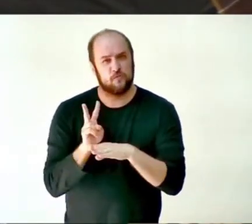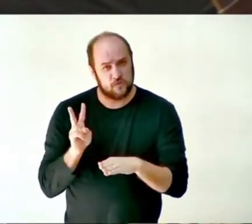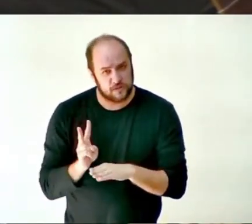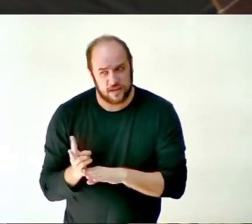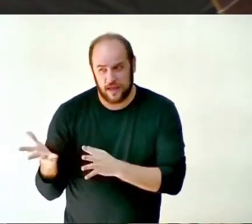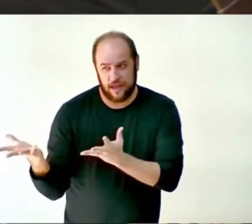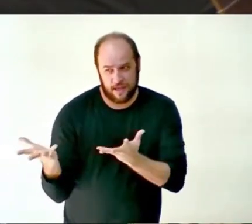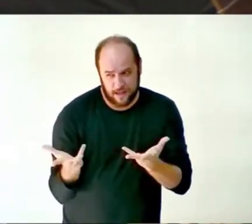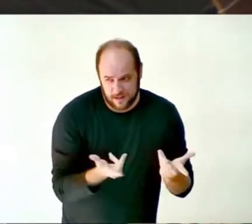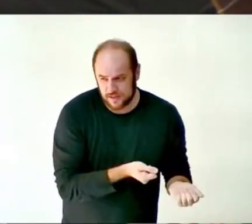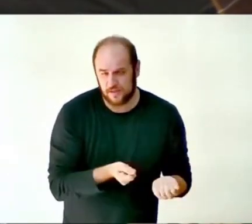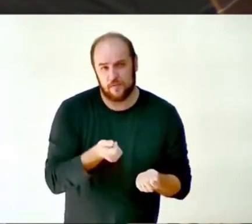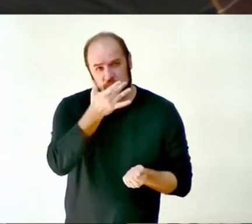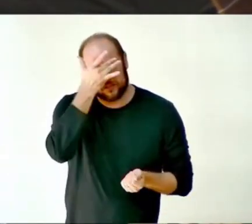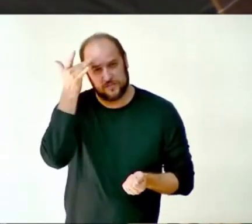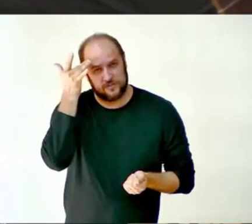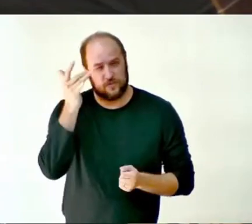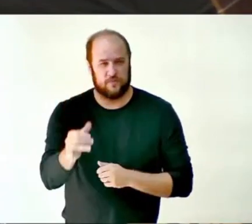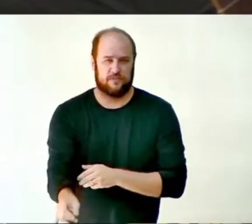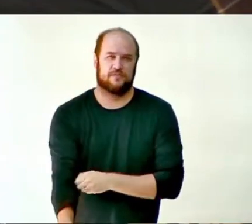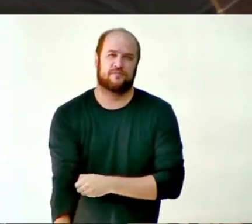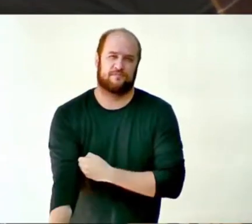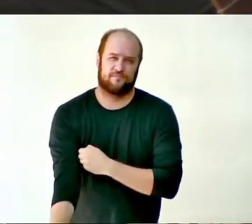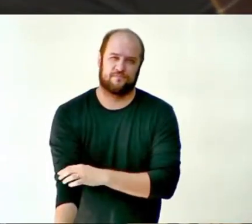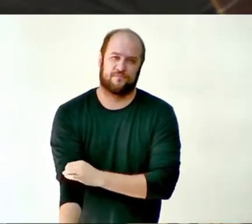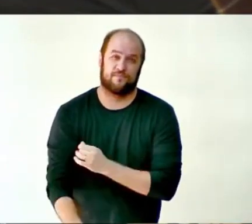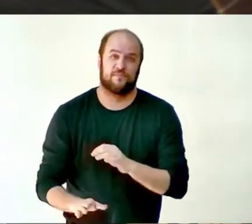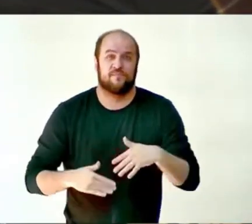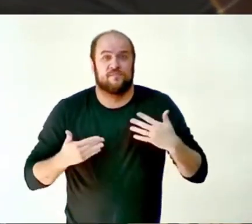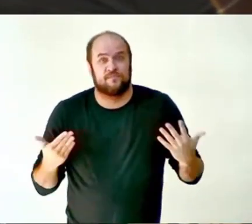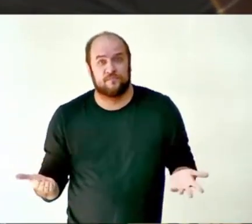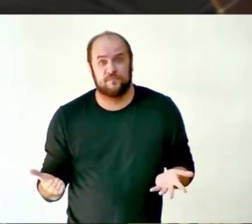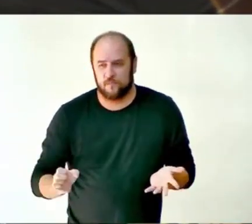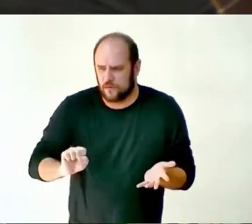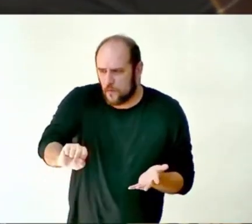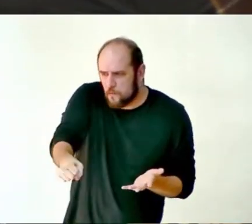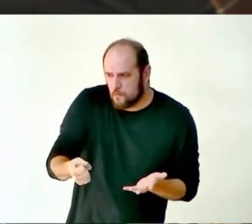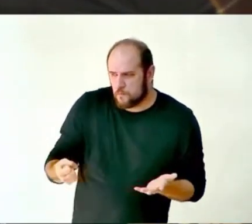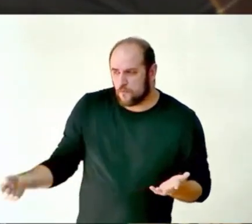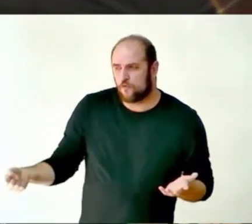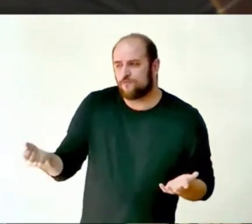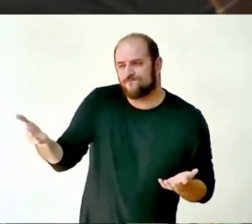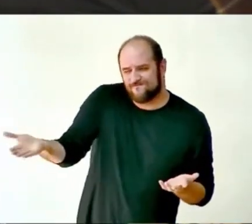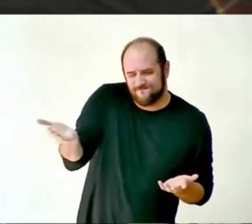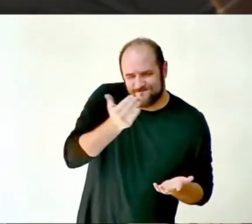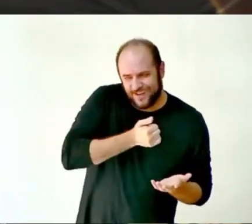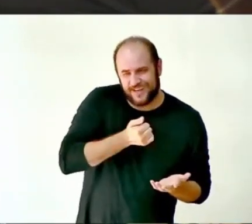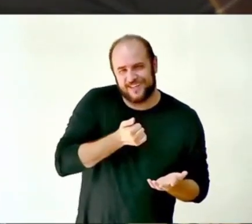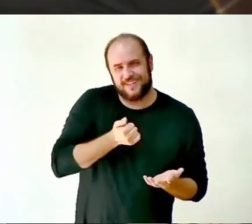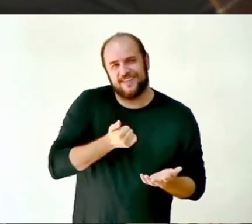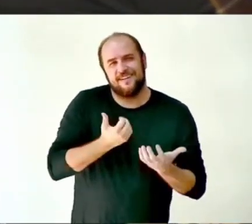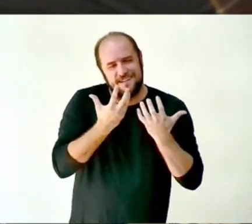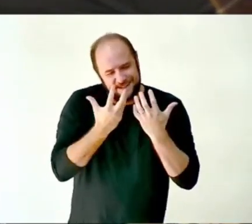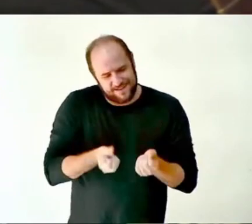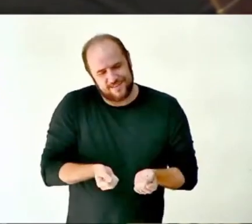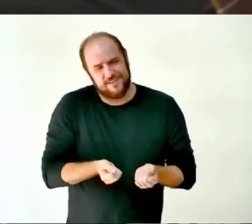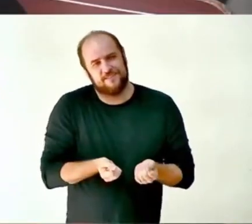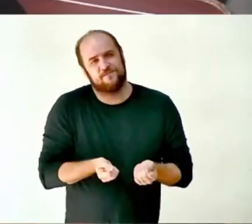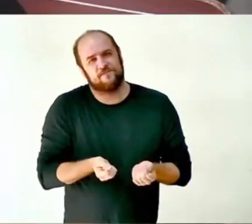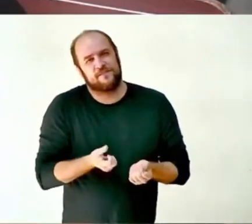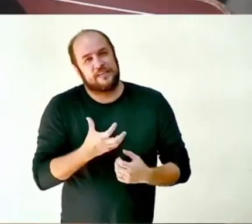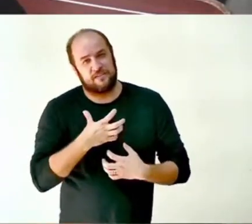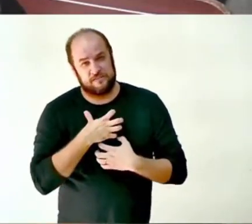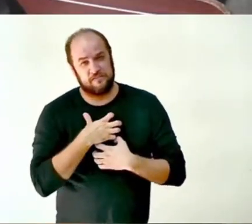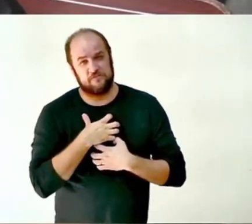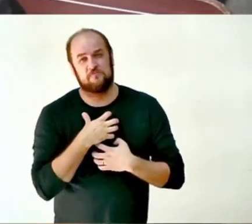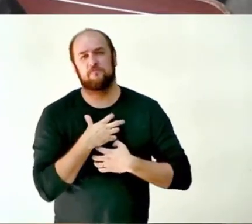hospitalidade. Por isso, abrir a porta e dizer, entra, é um ato de hospitalidade cristã. Veja a